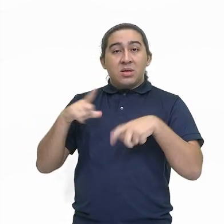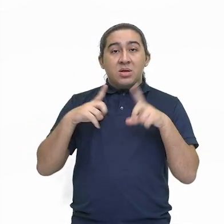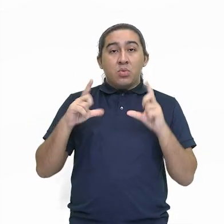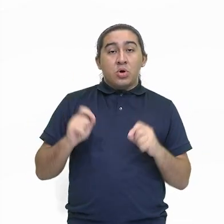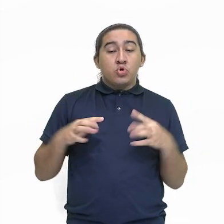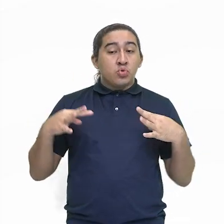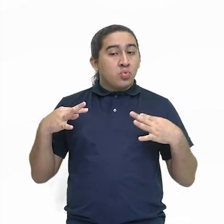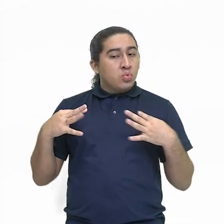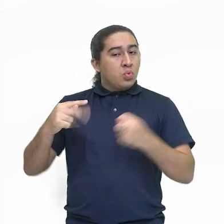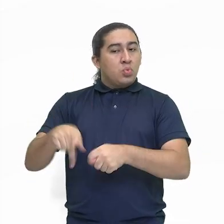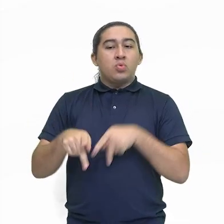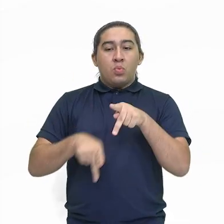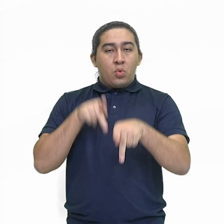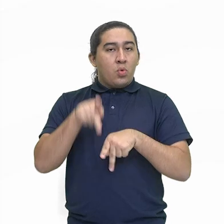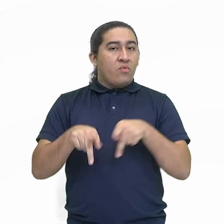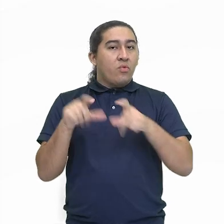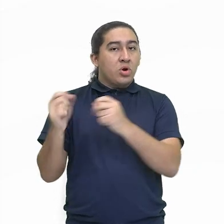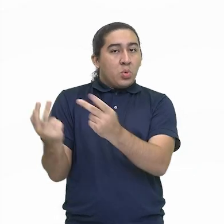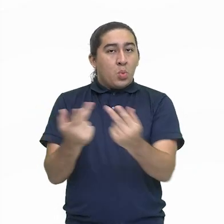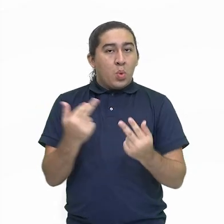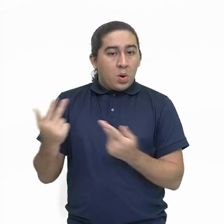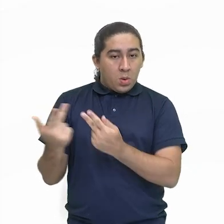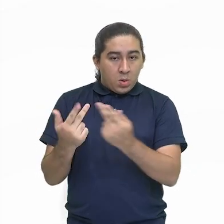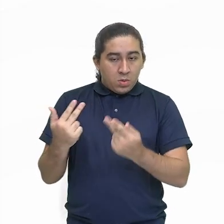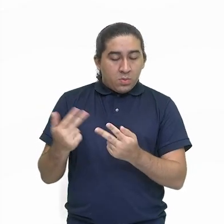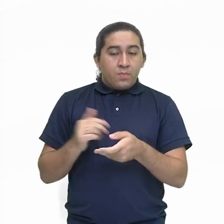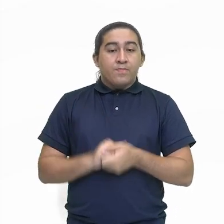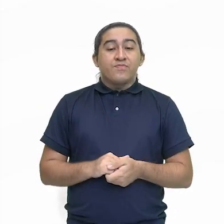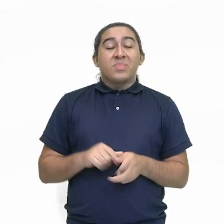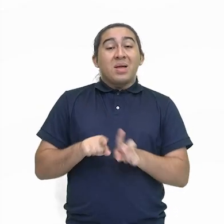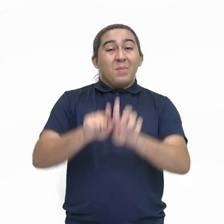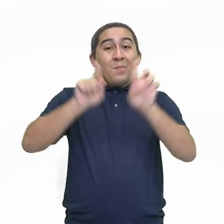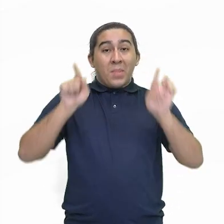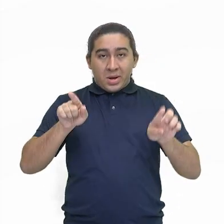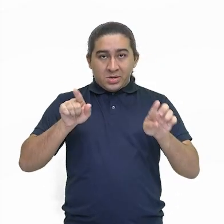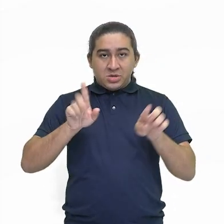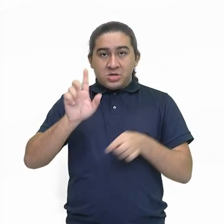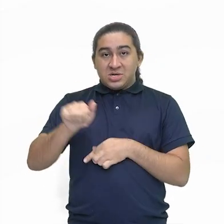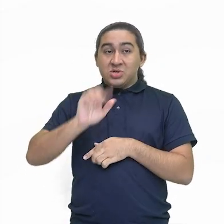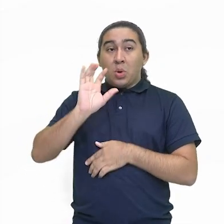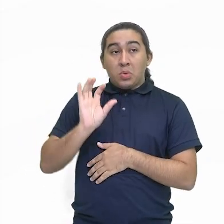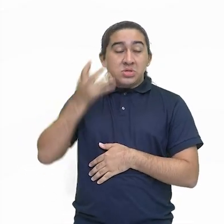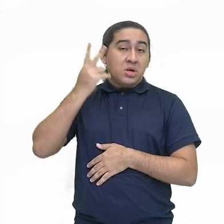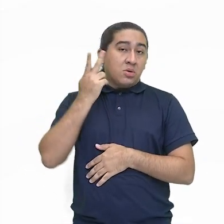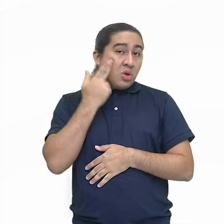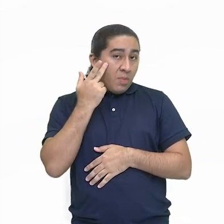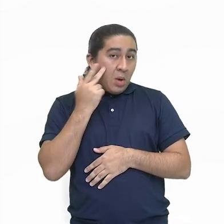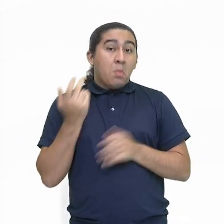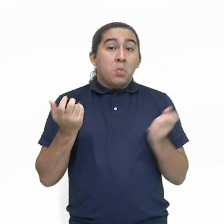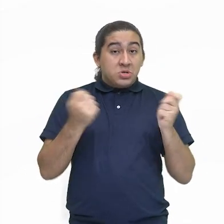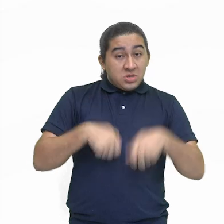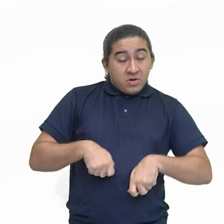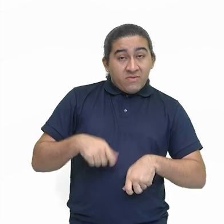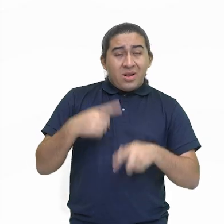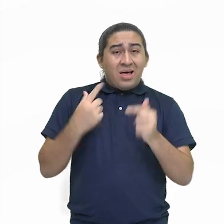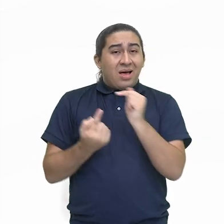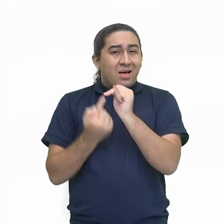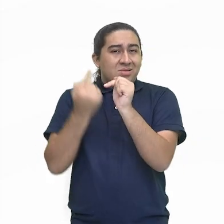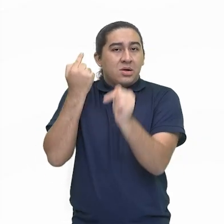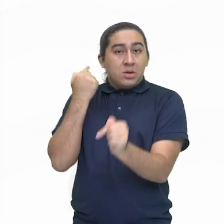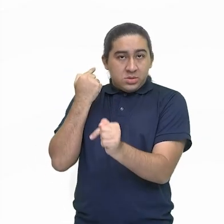essa população de maneira igualitária, mas ao mesmo tempo que isso estava funcionando na União Soviética, lá atrás,